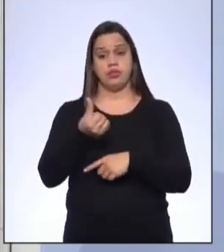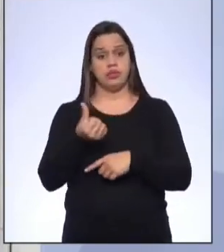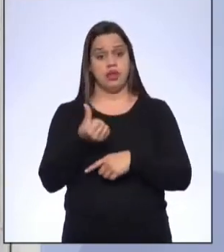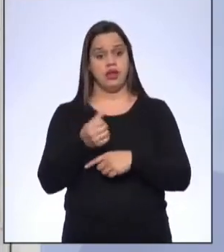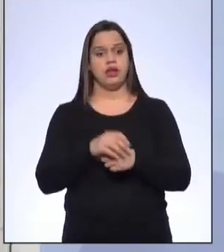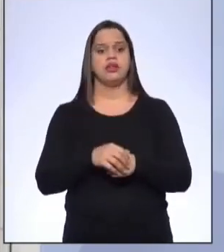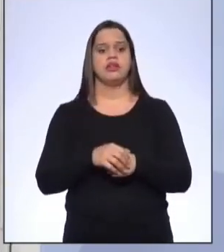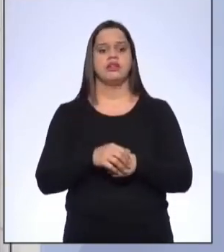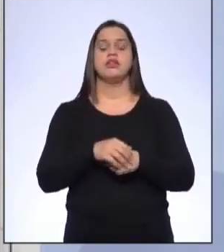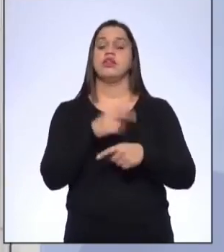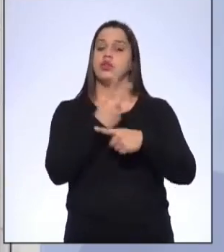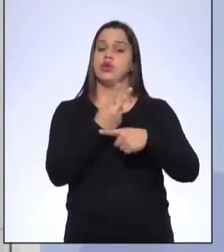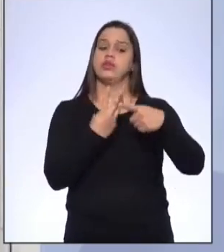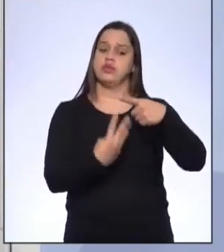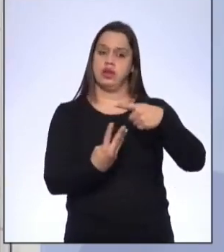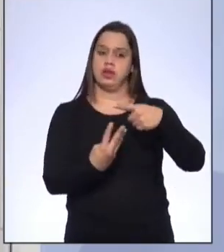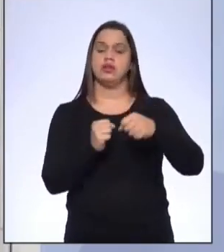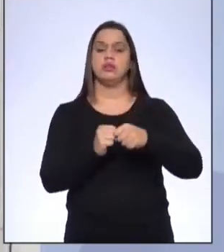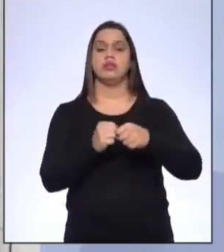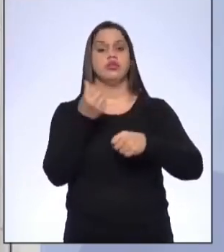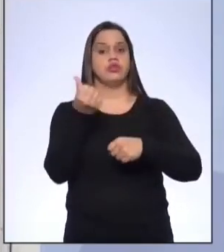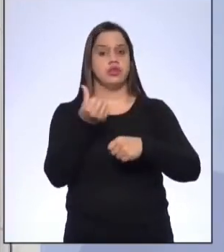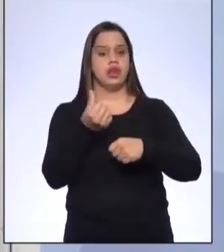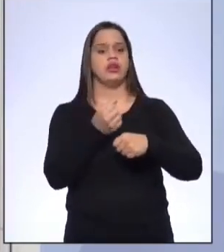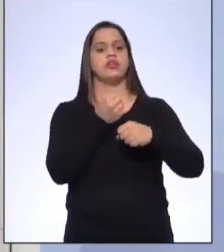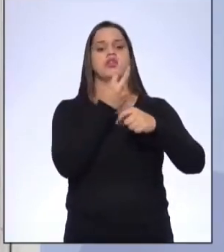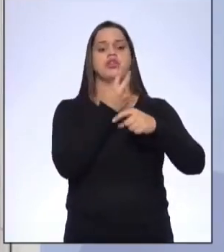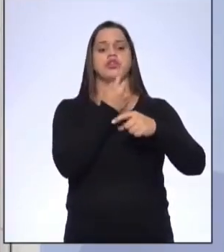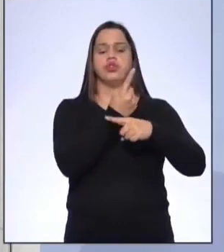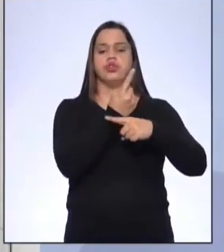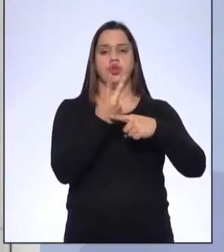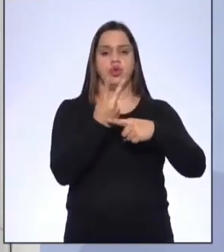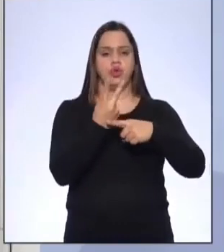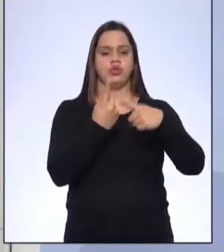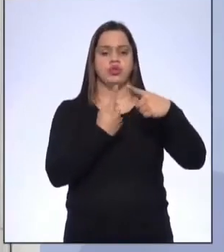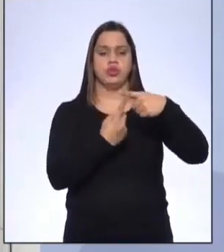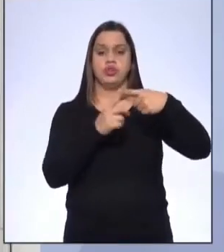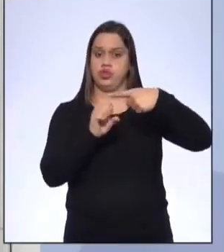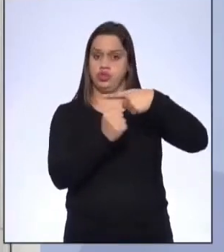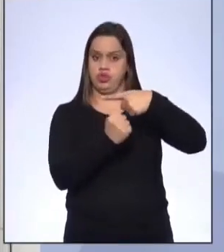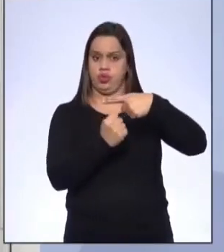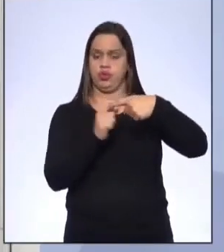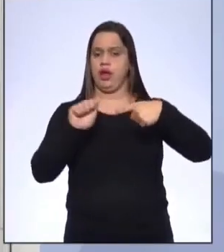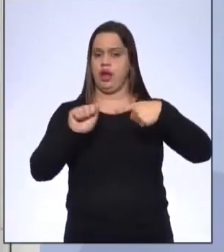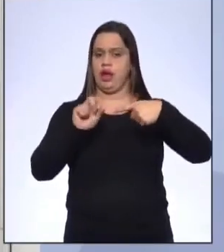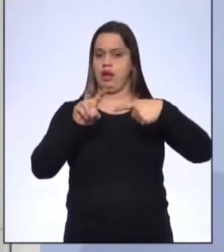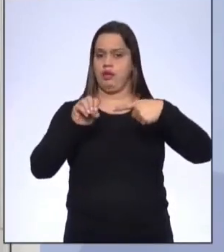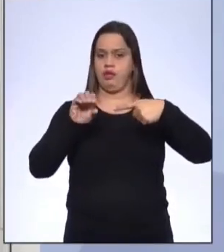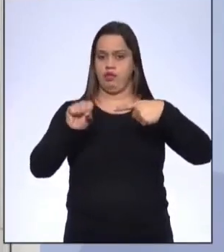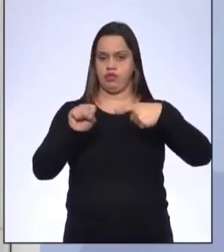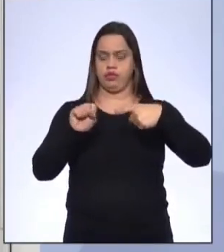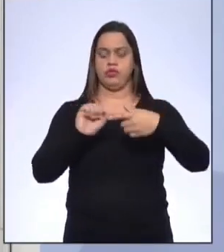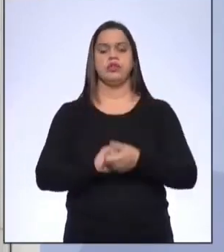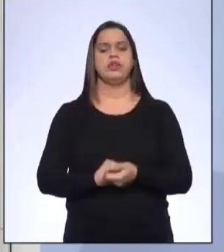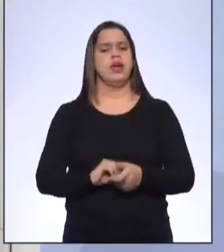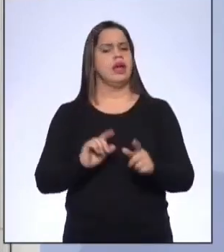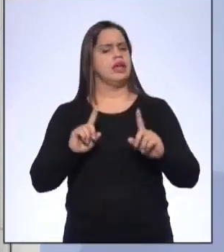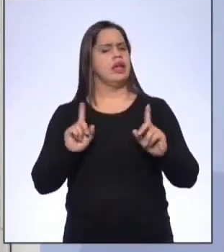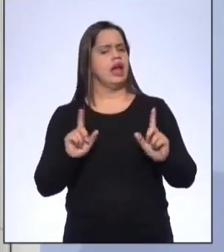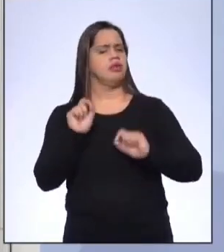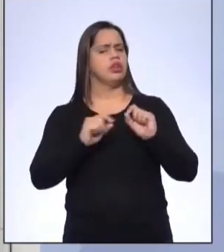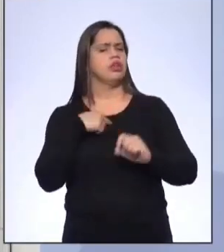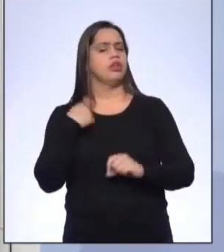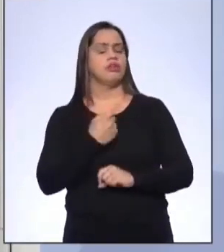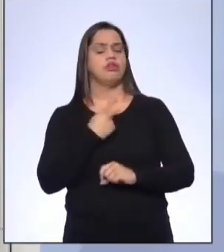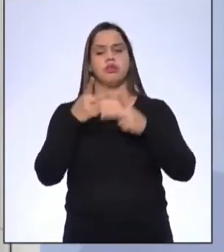12. 18avos. 12, 18 avos. Tá ok? E aí, o que a gente vai perceber aqui,